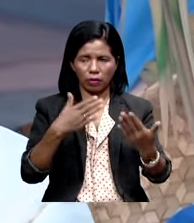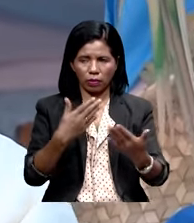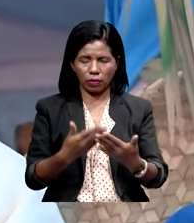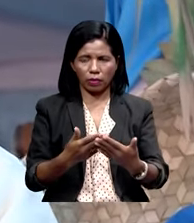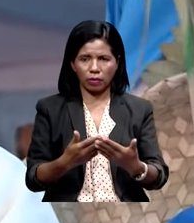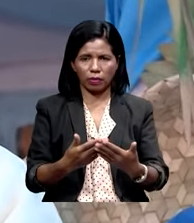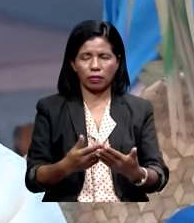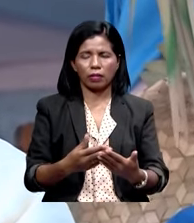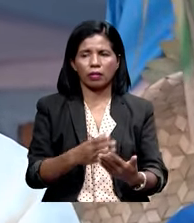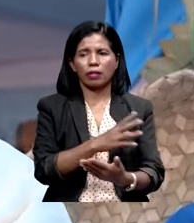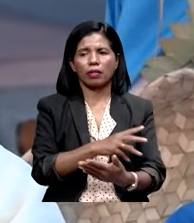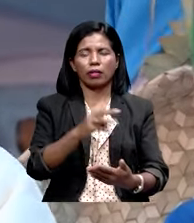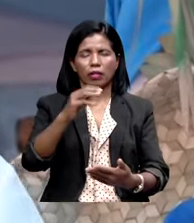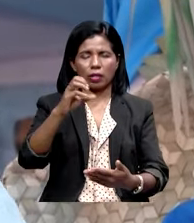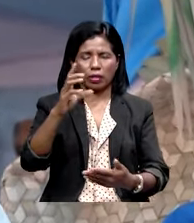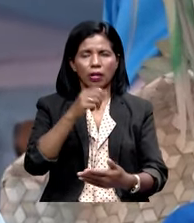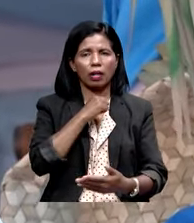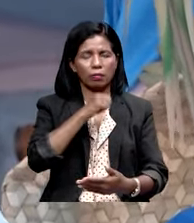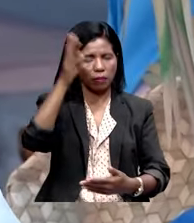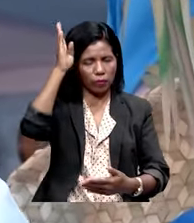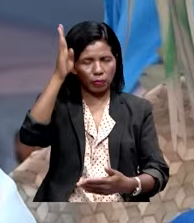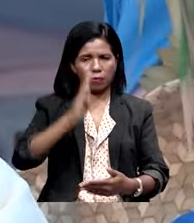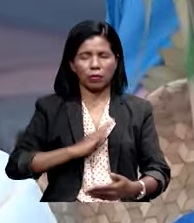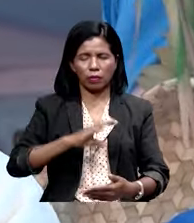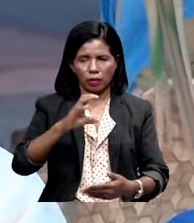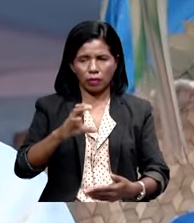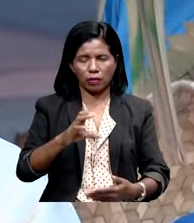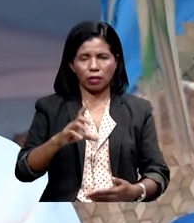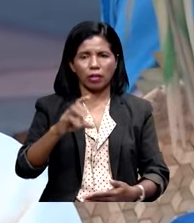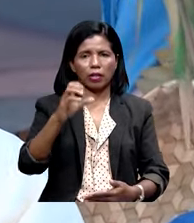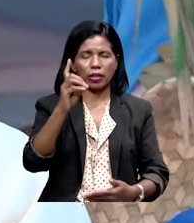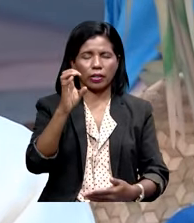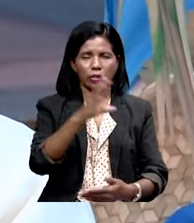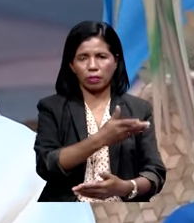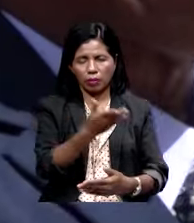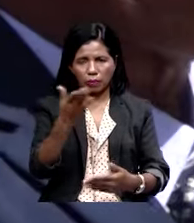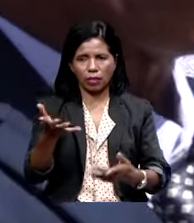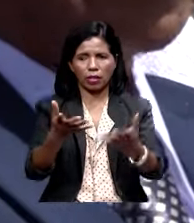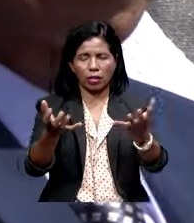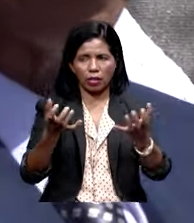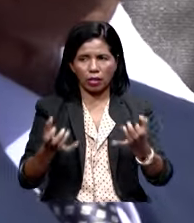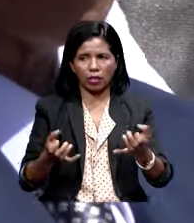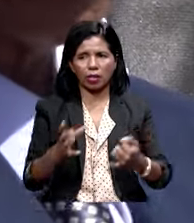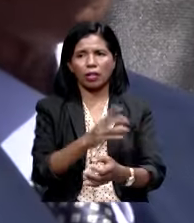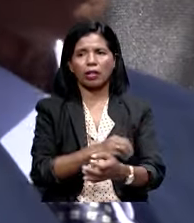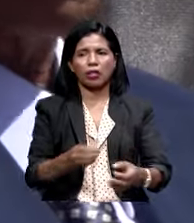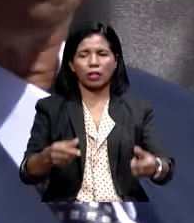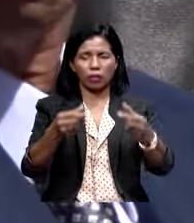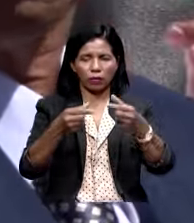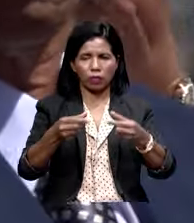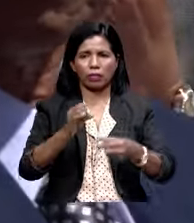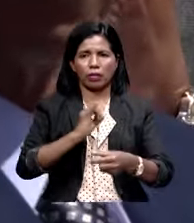Dom Leandro Maria Alves, bispo local. Vai ter boa disponibilidade, foi conferir-me amanhã tão